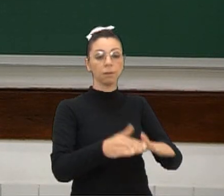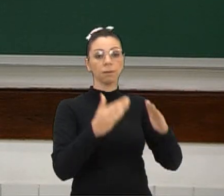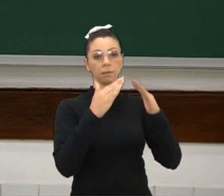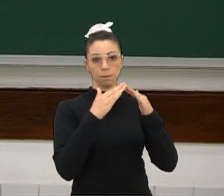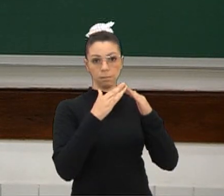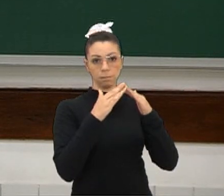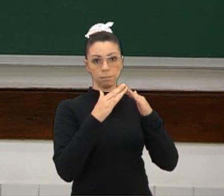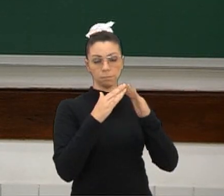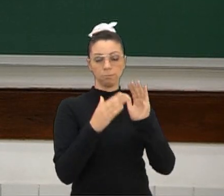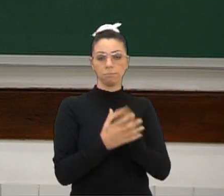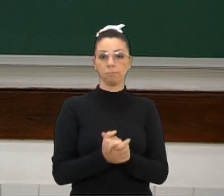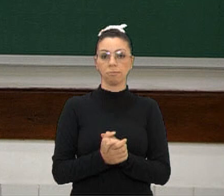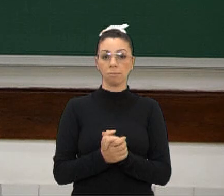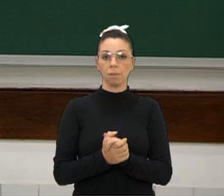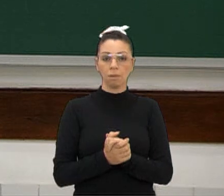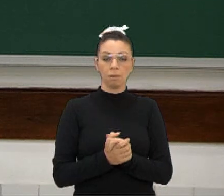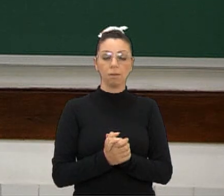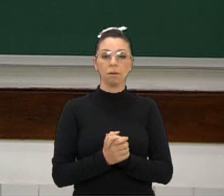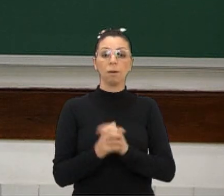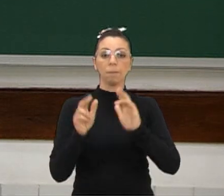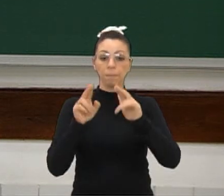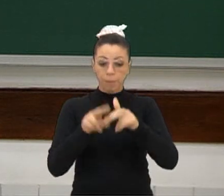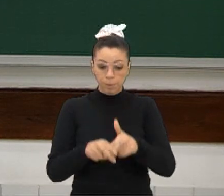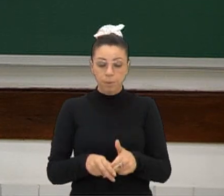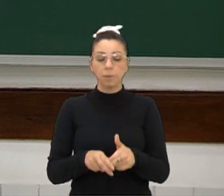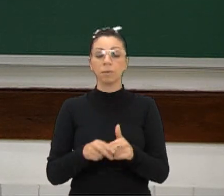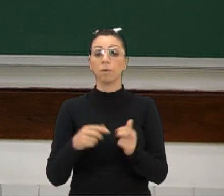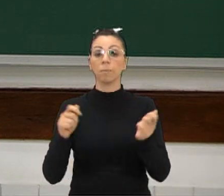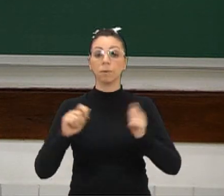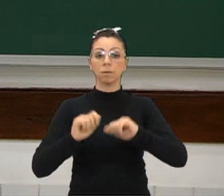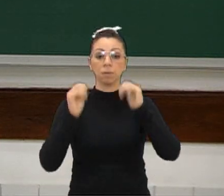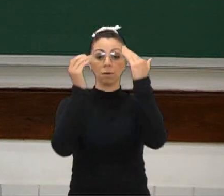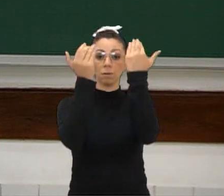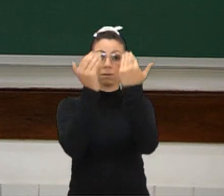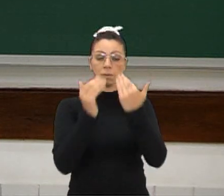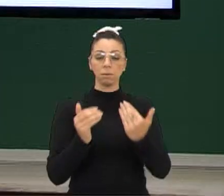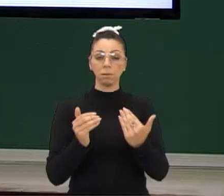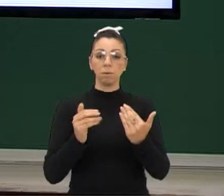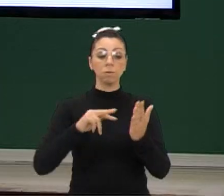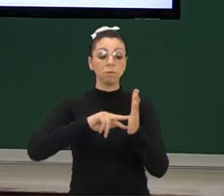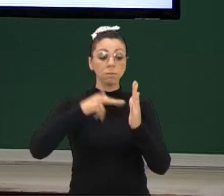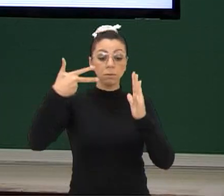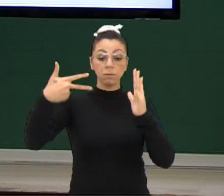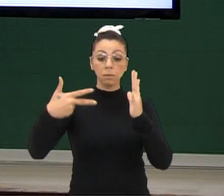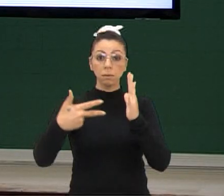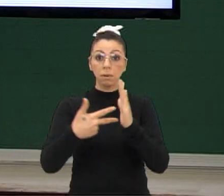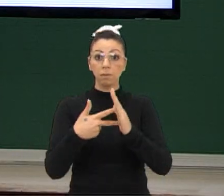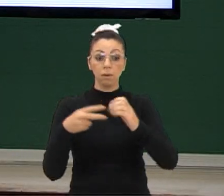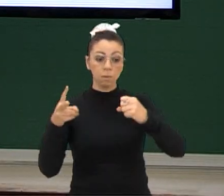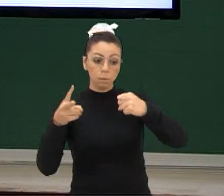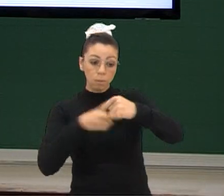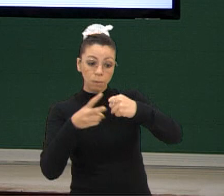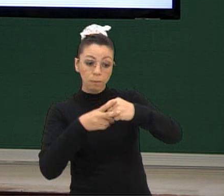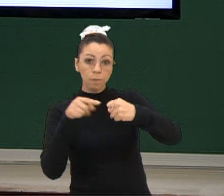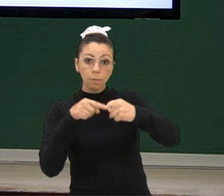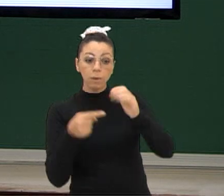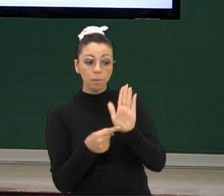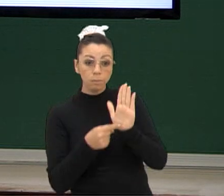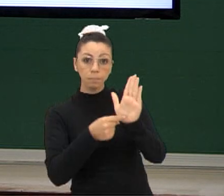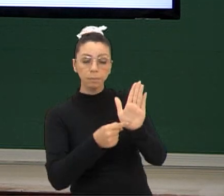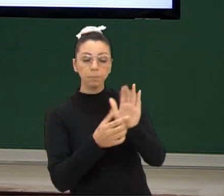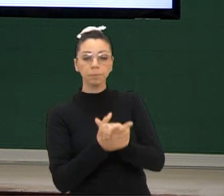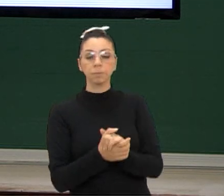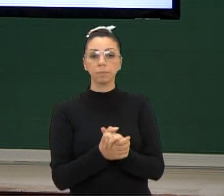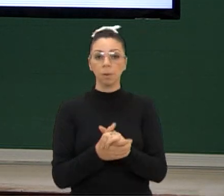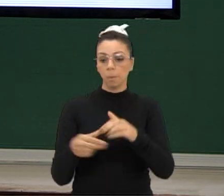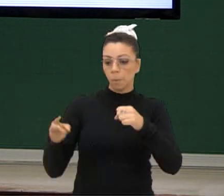em casa. Então é exatamente isso. Eu tenho que analisar quais são os sentidos que o verbo está me passando. Se ele